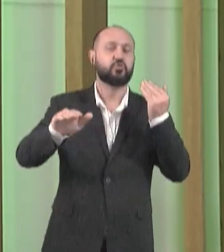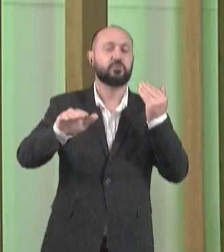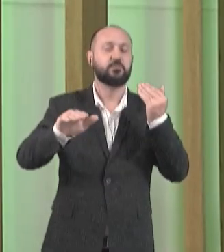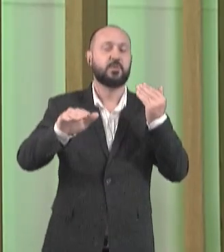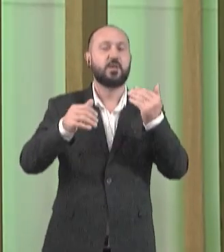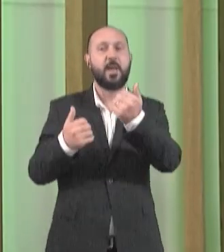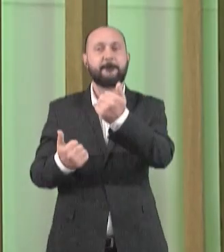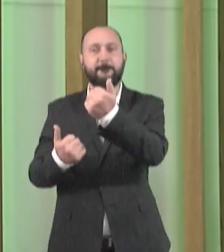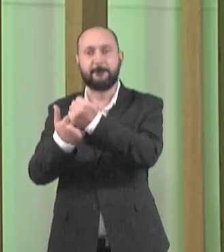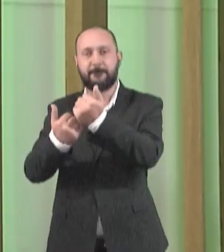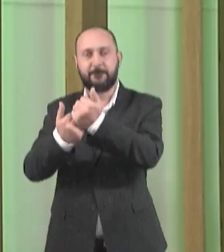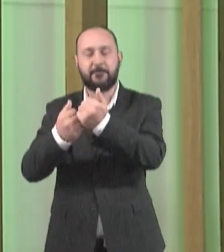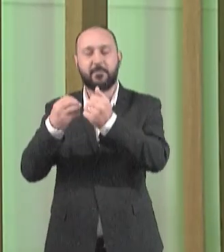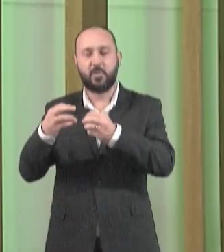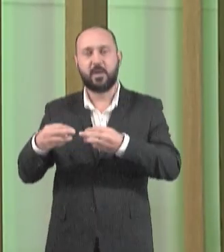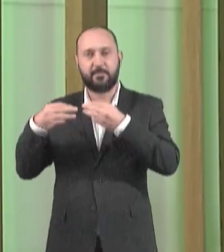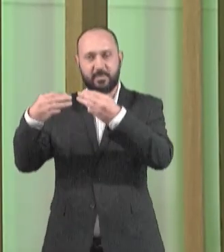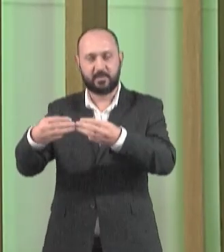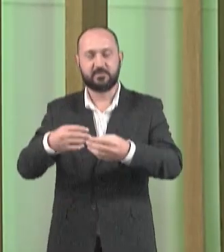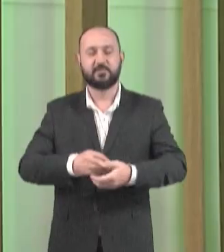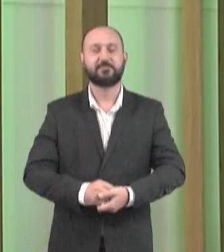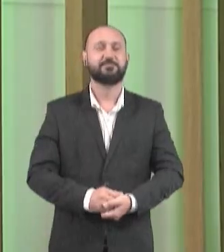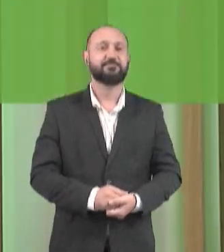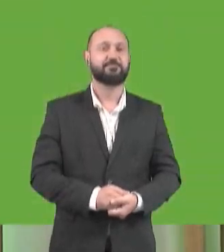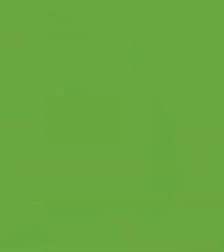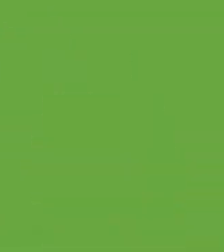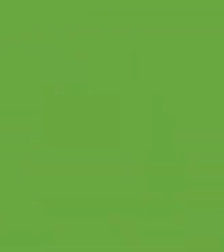em apoio à ministra Marina Silva.